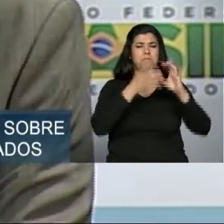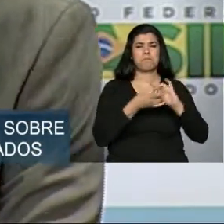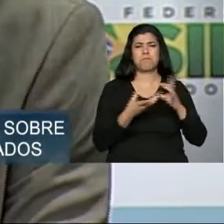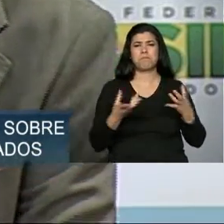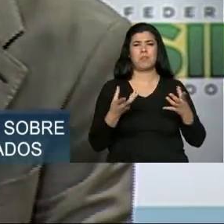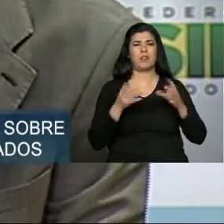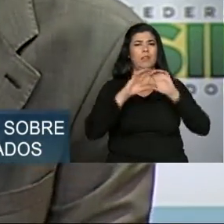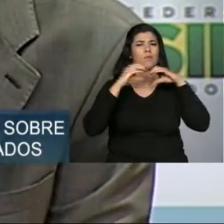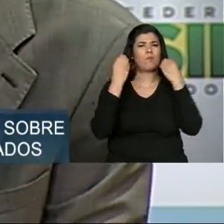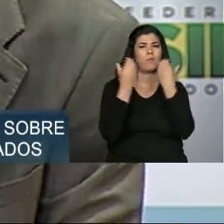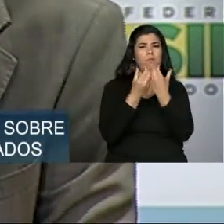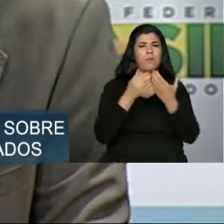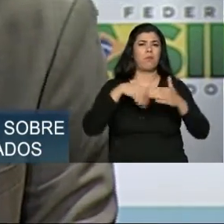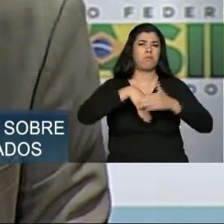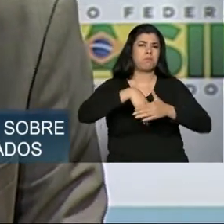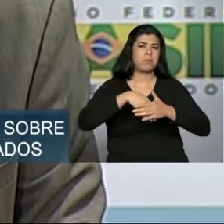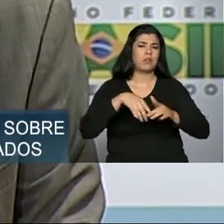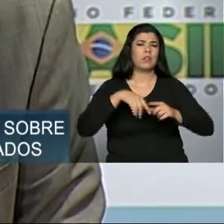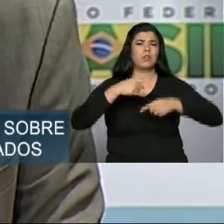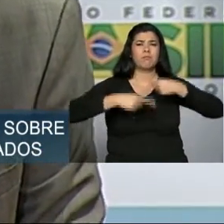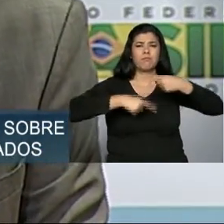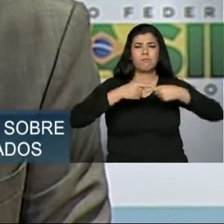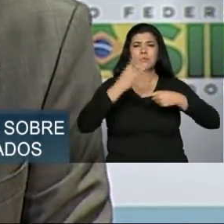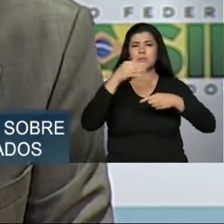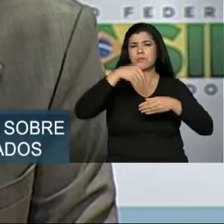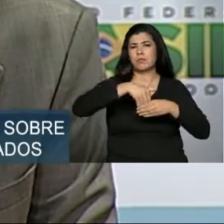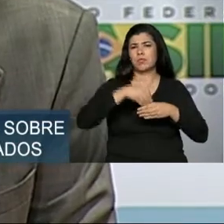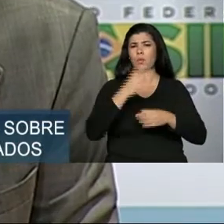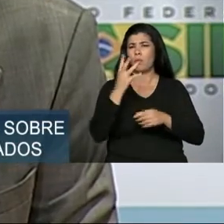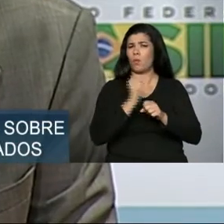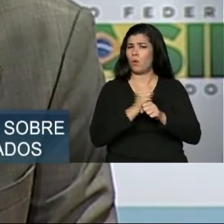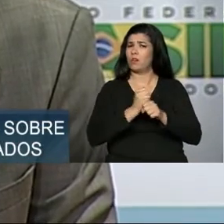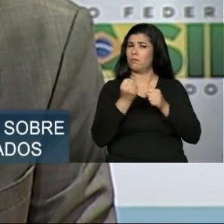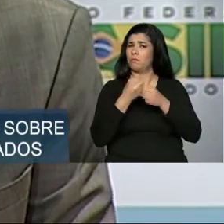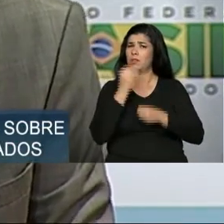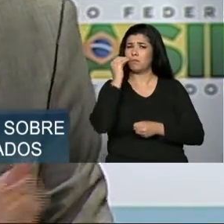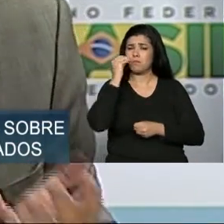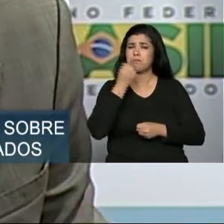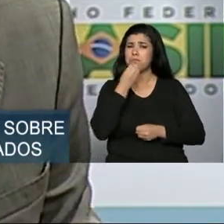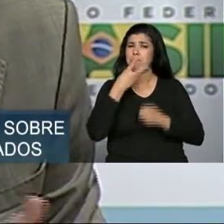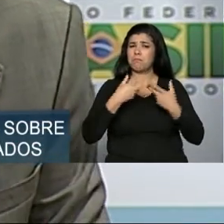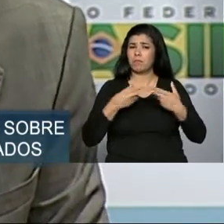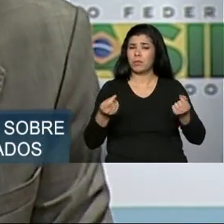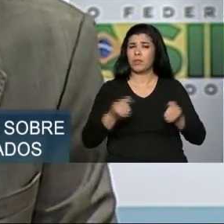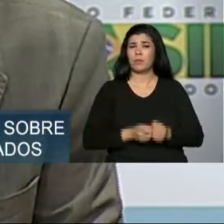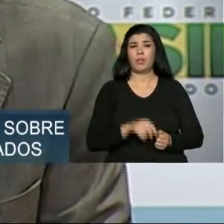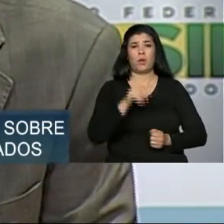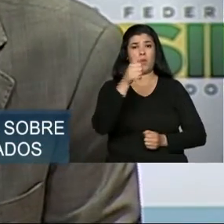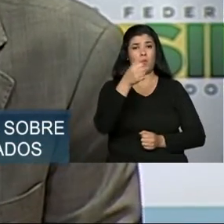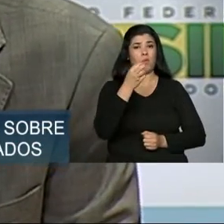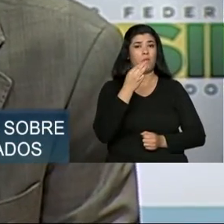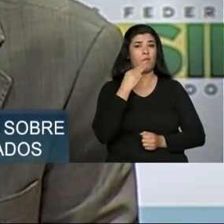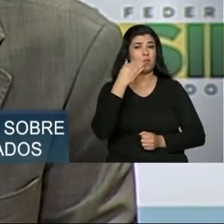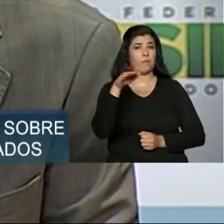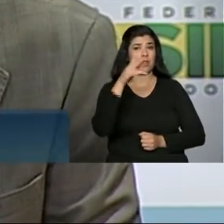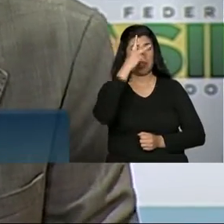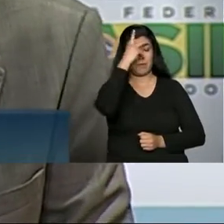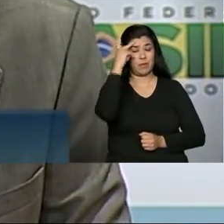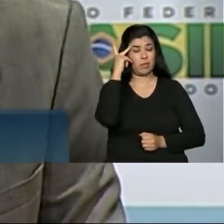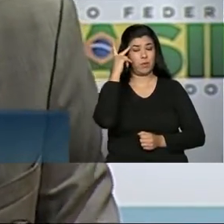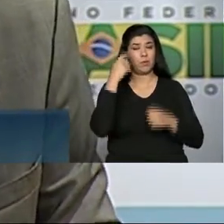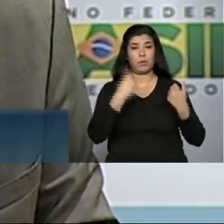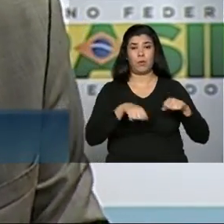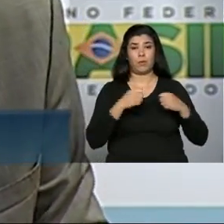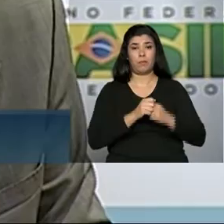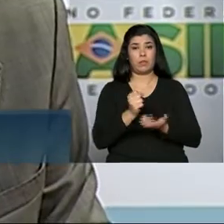é mais uma eleição, é mais um ciclo de vida. 4 anos é muita coisa. Né? 1,5 milhão de brasileiros que não vão precisar